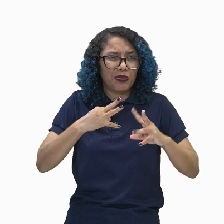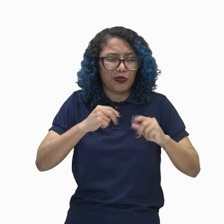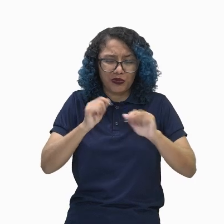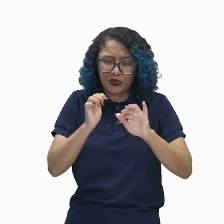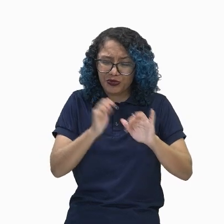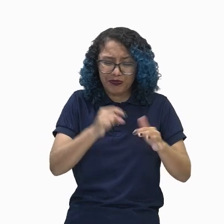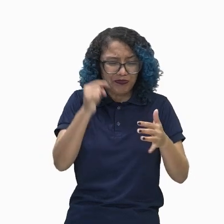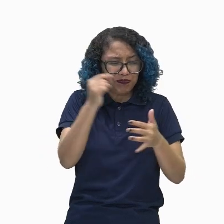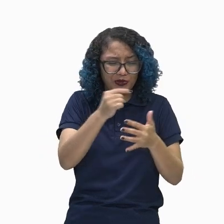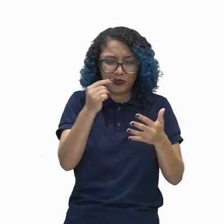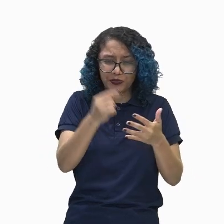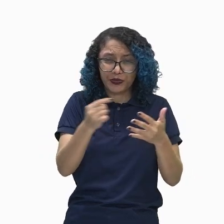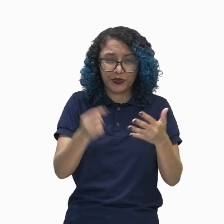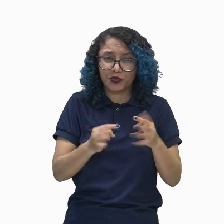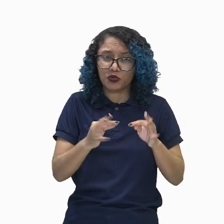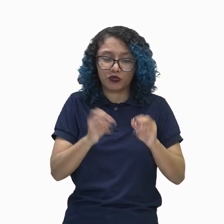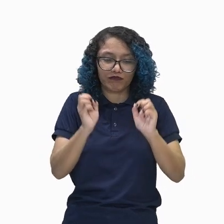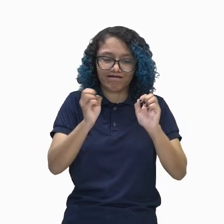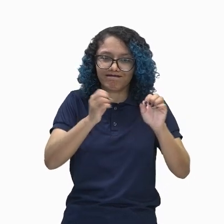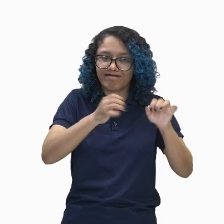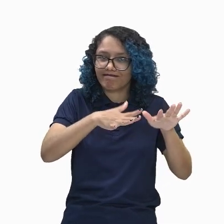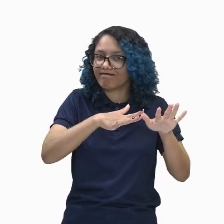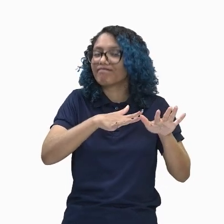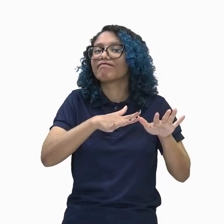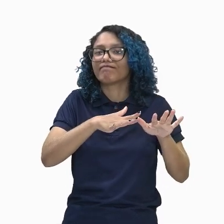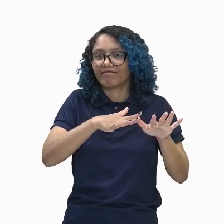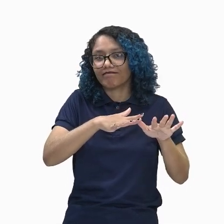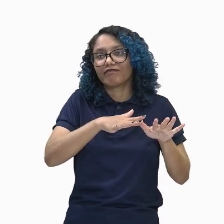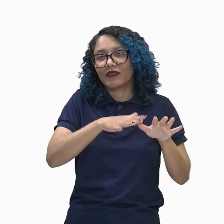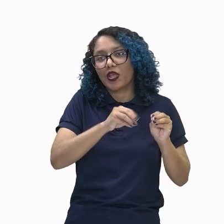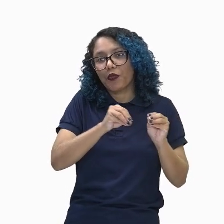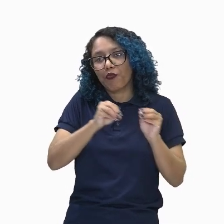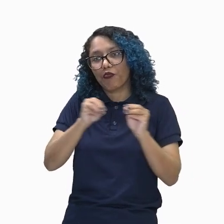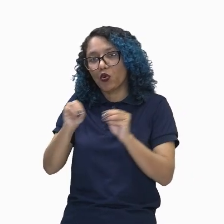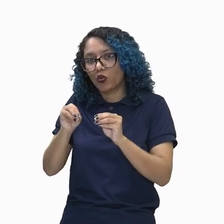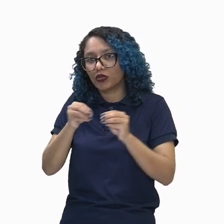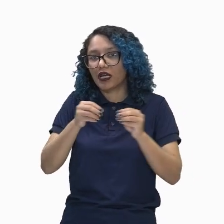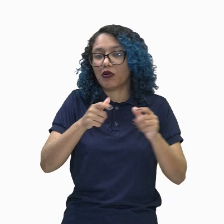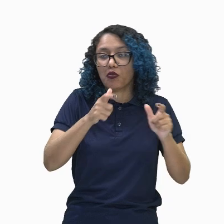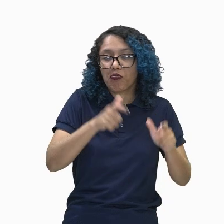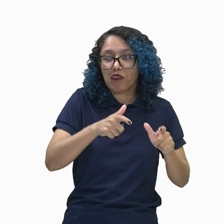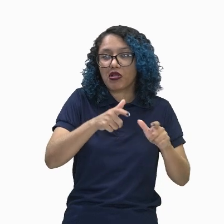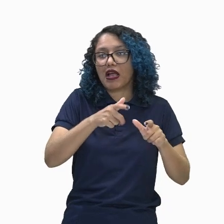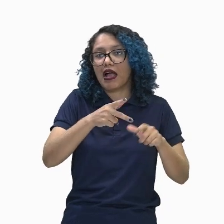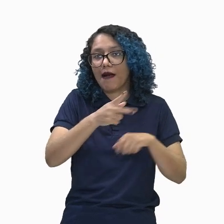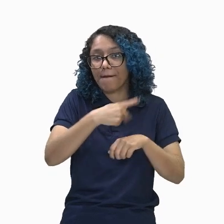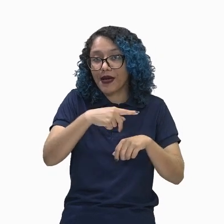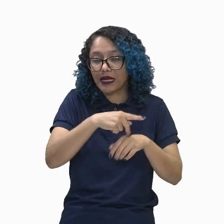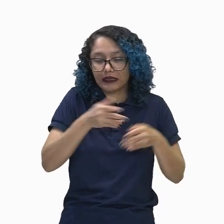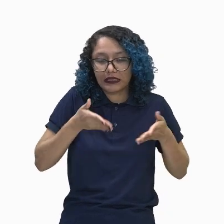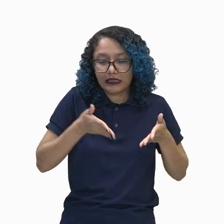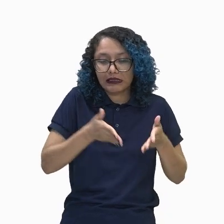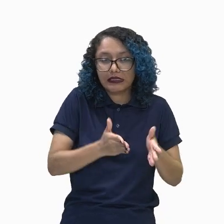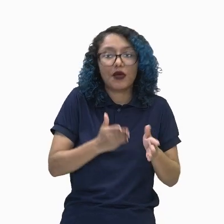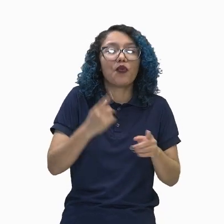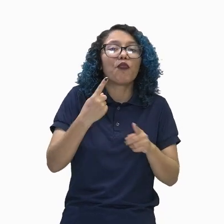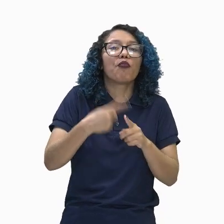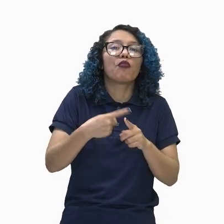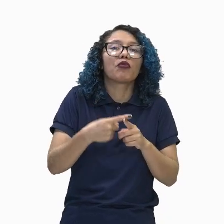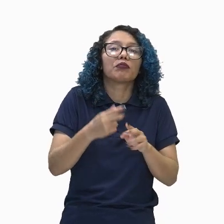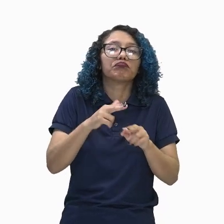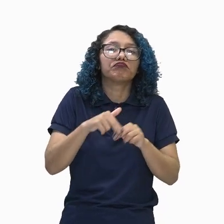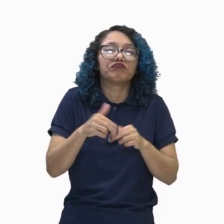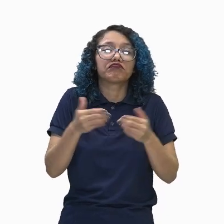né, do seu local de origem, do seu país, né, por questões aí,